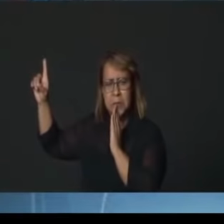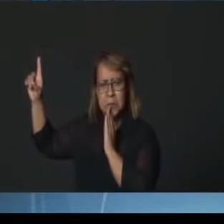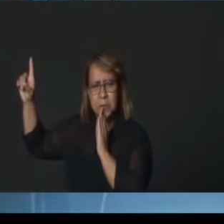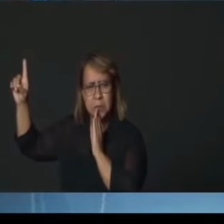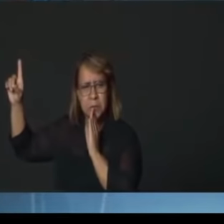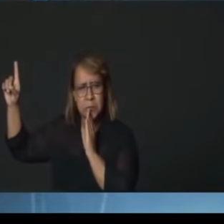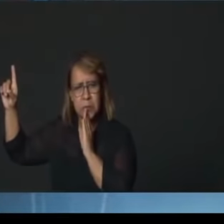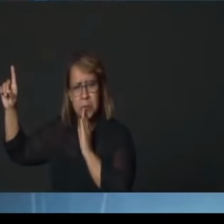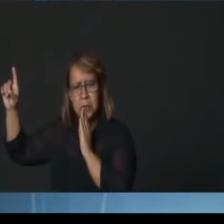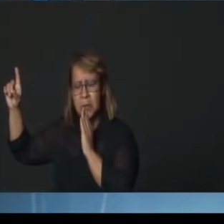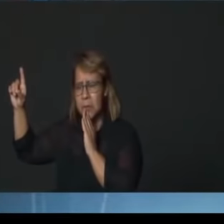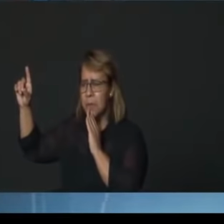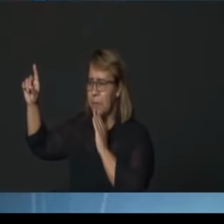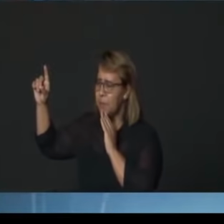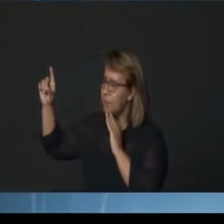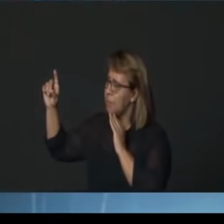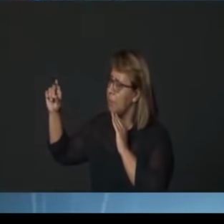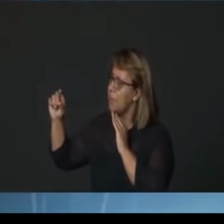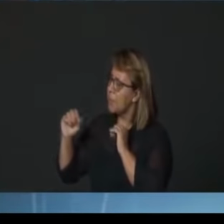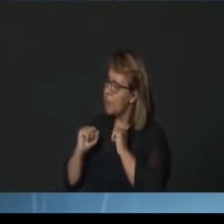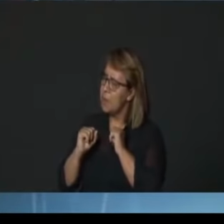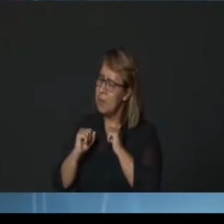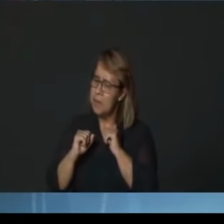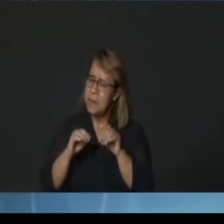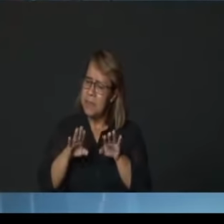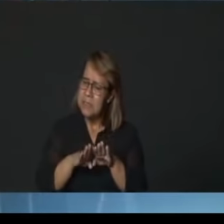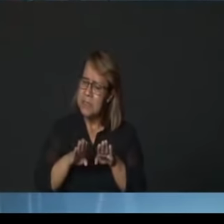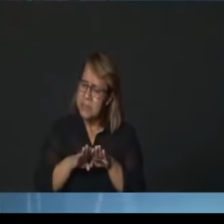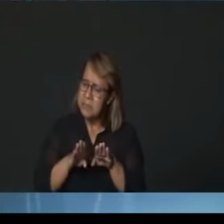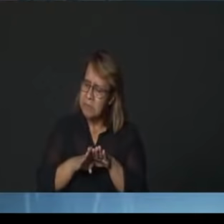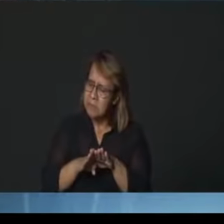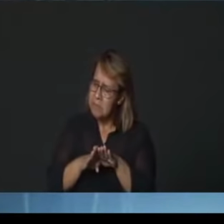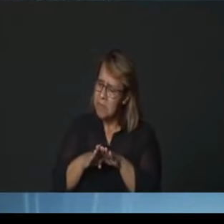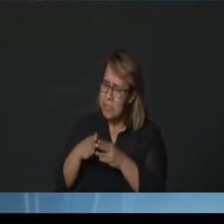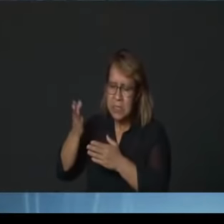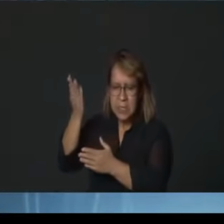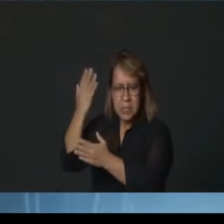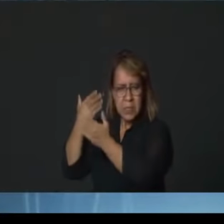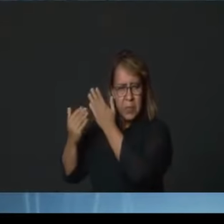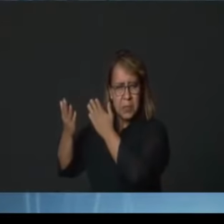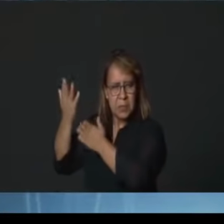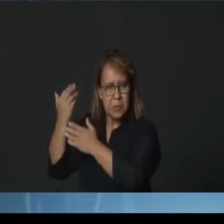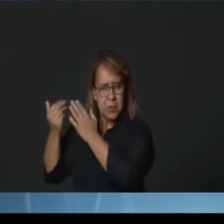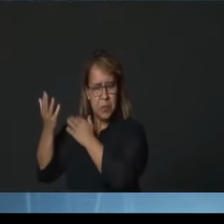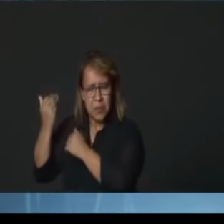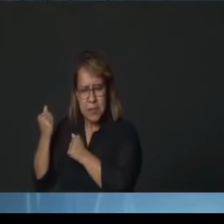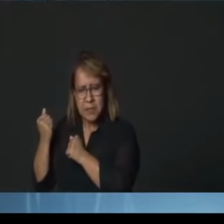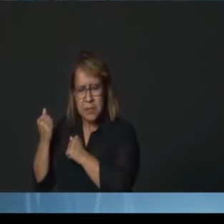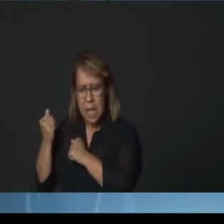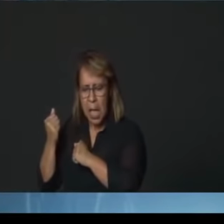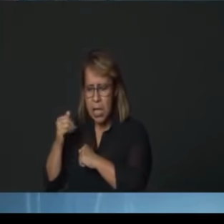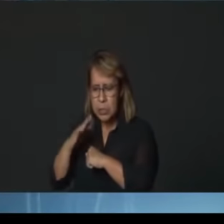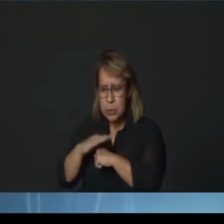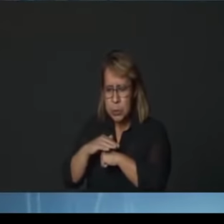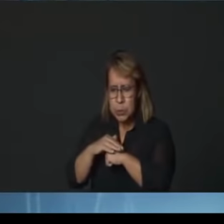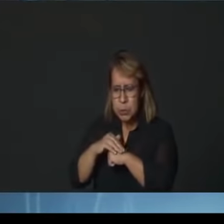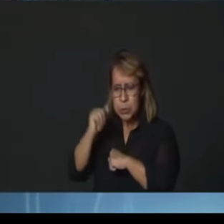quando bradou o céu se lembrou do som, que chamou